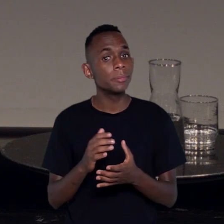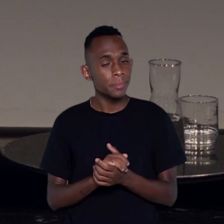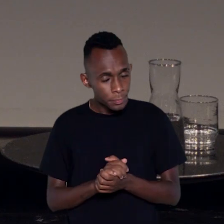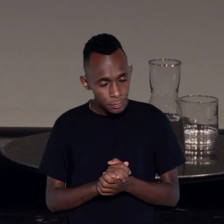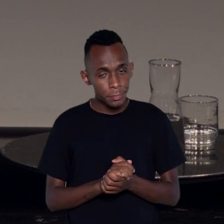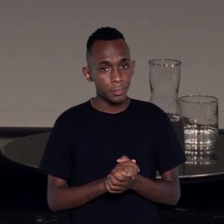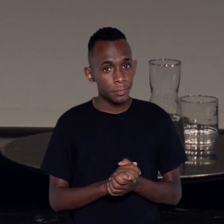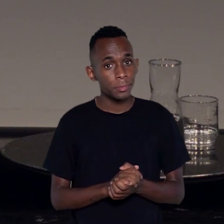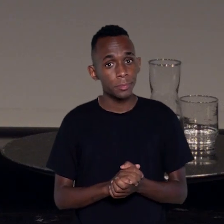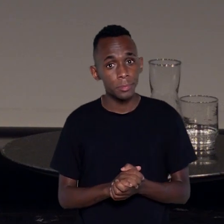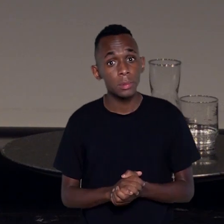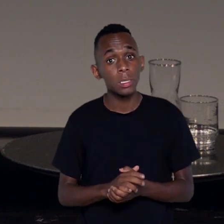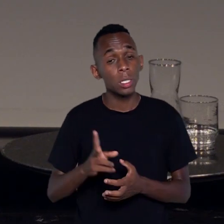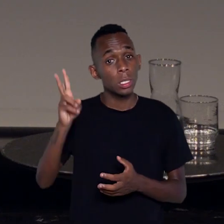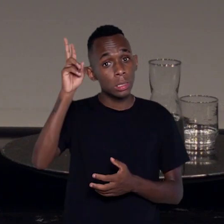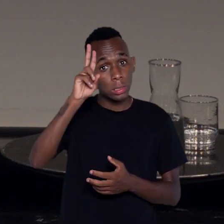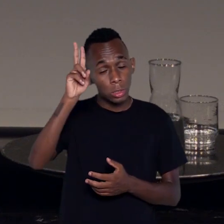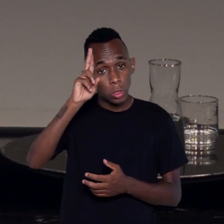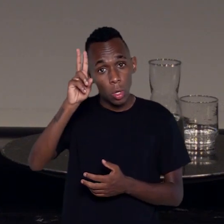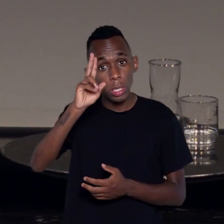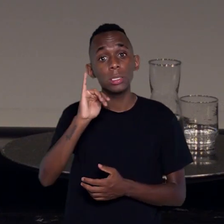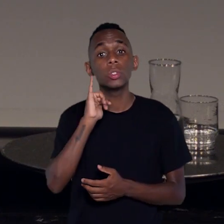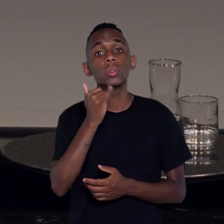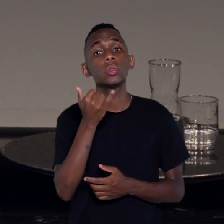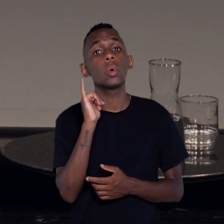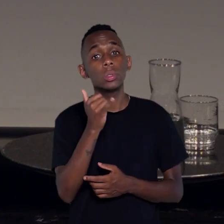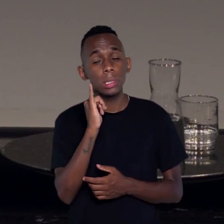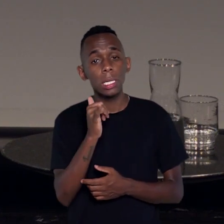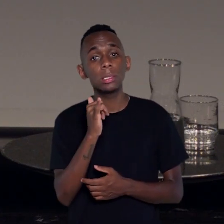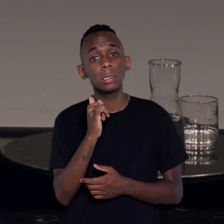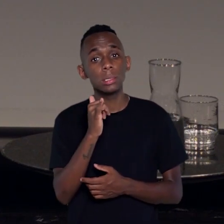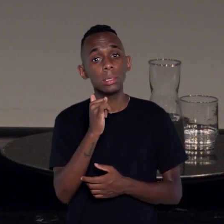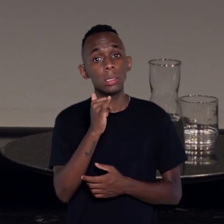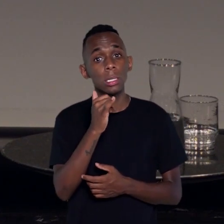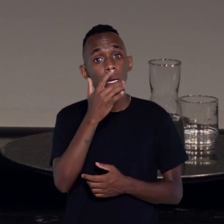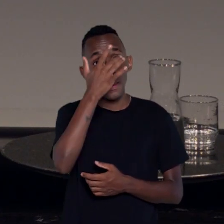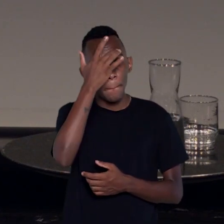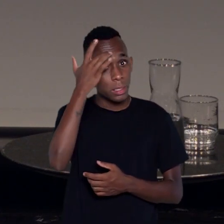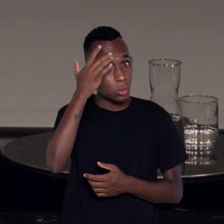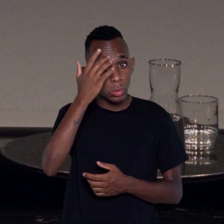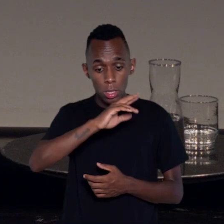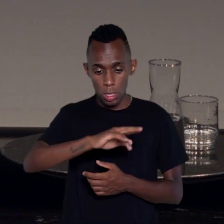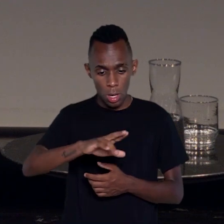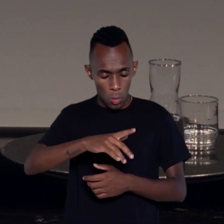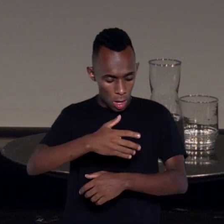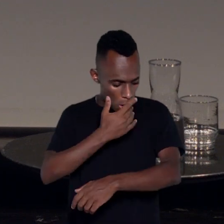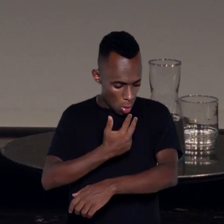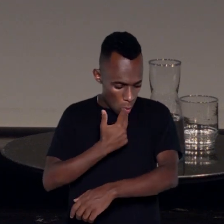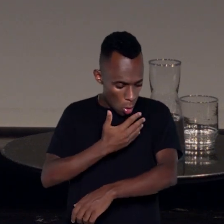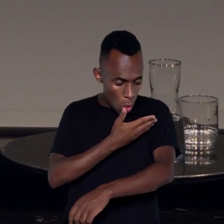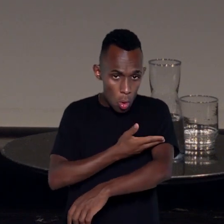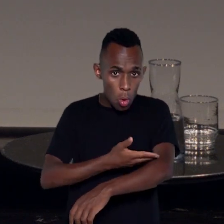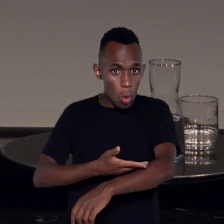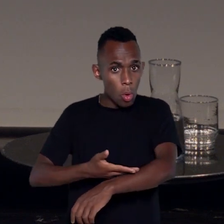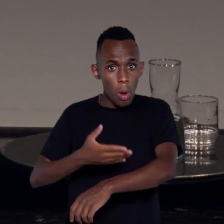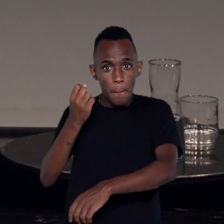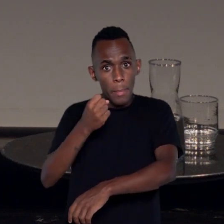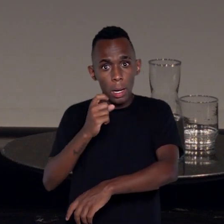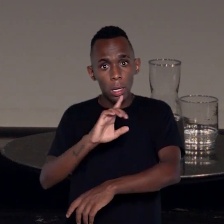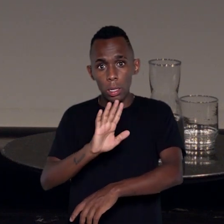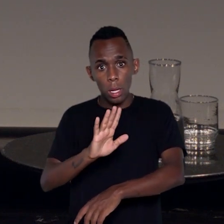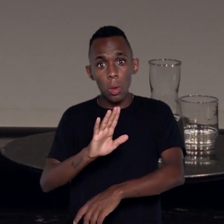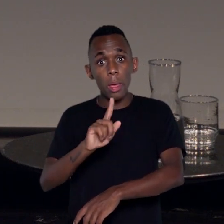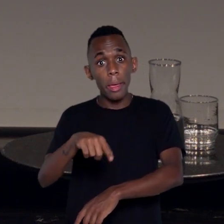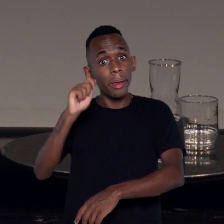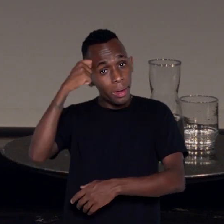também exagerar um pouquinho, e dizer assim, de histórias contadas por gente que não é branca. Eu vou só dizer isso para dizer